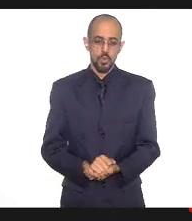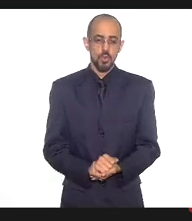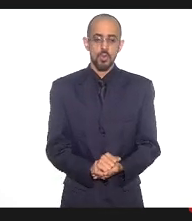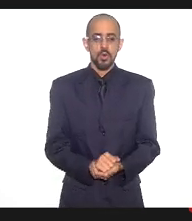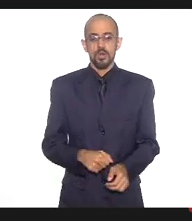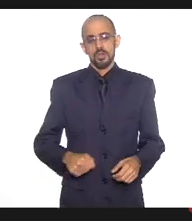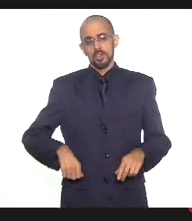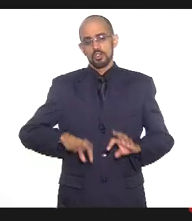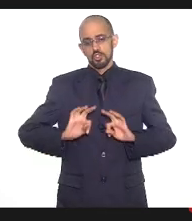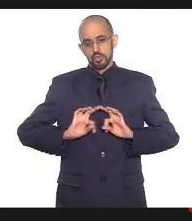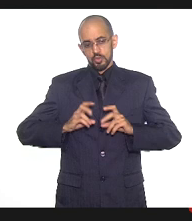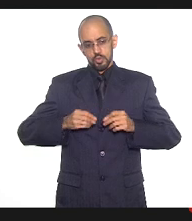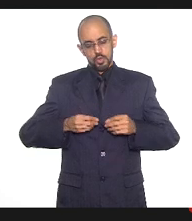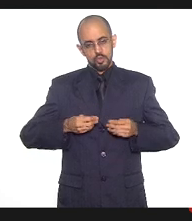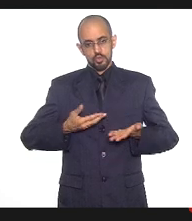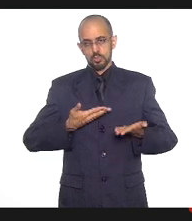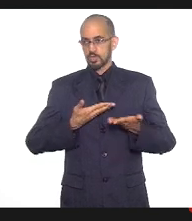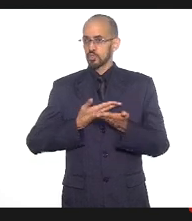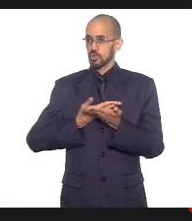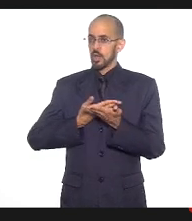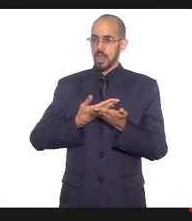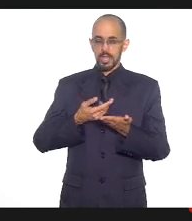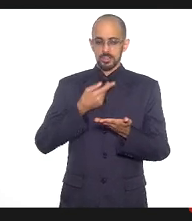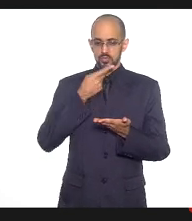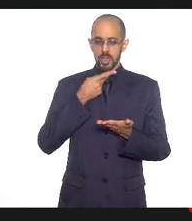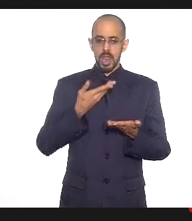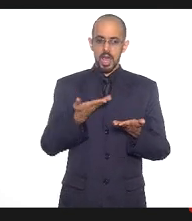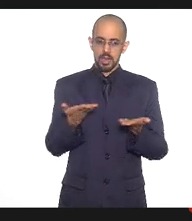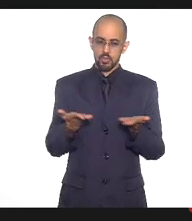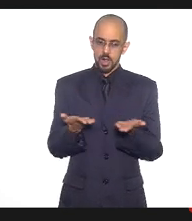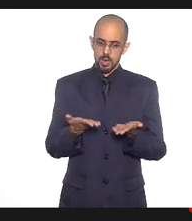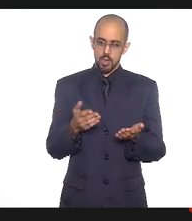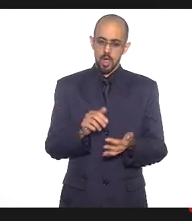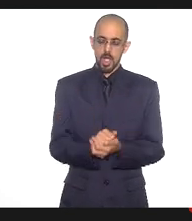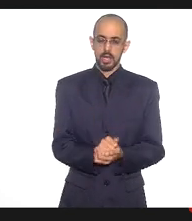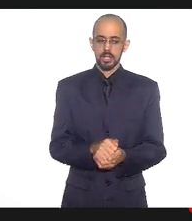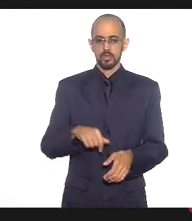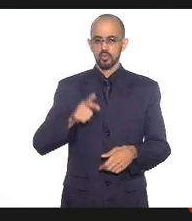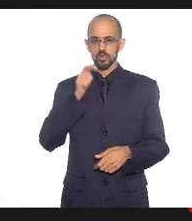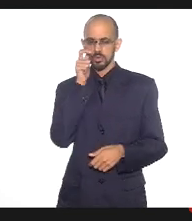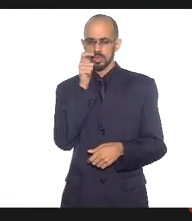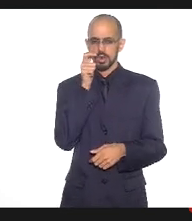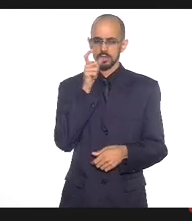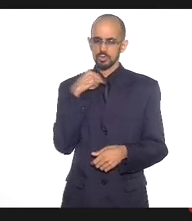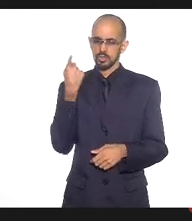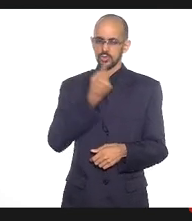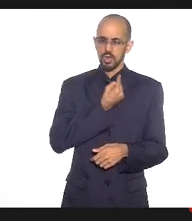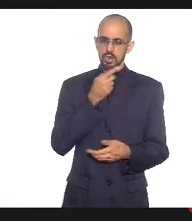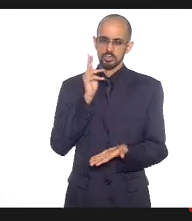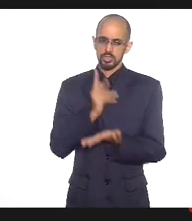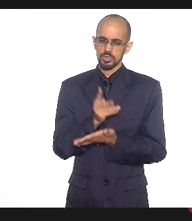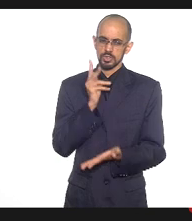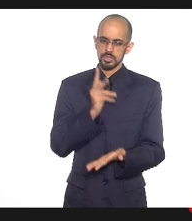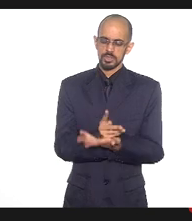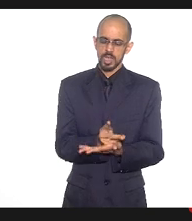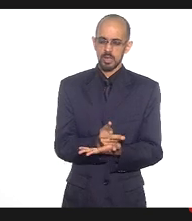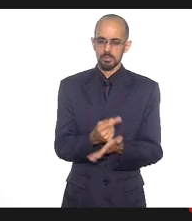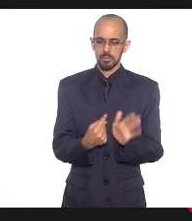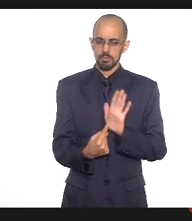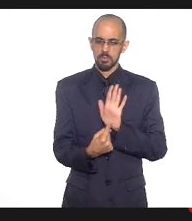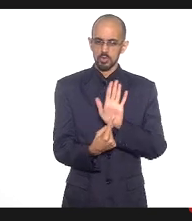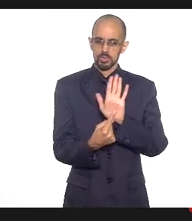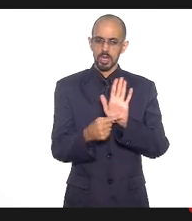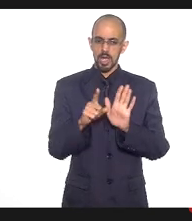o que meus colegas Mauro e Guilherme apresentaram aqui, a intenção, né, que a gente vem sempre reforçar aqui é